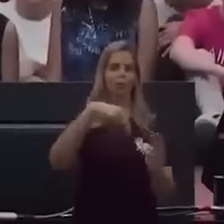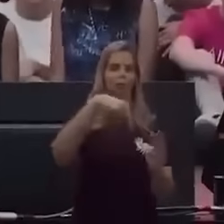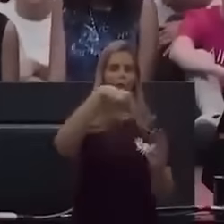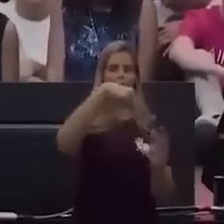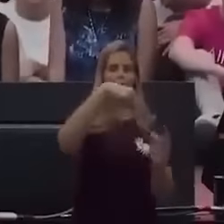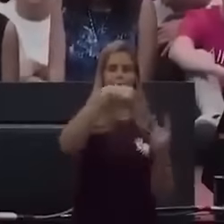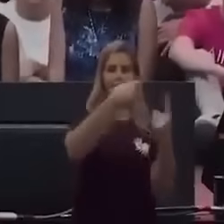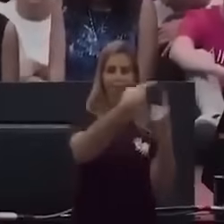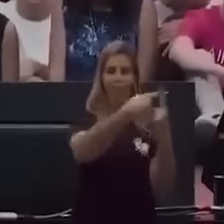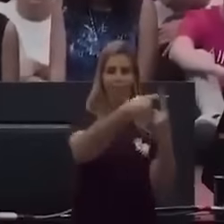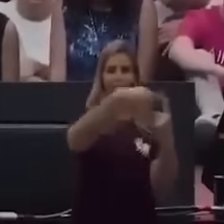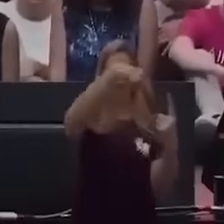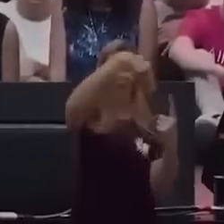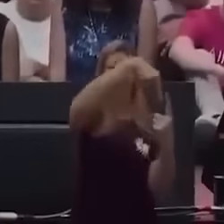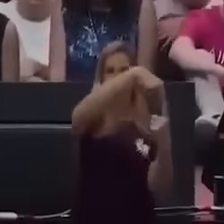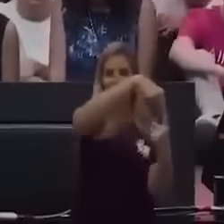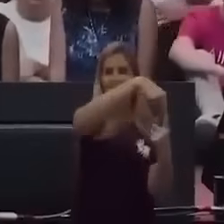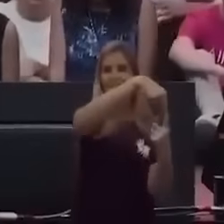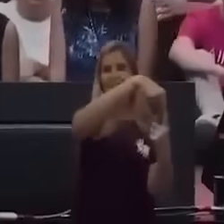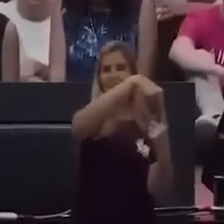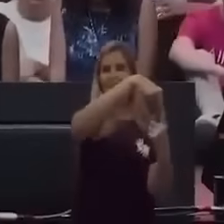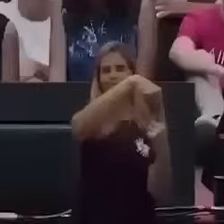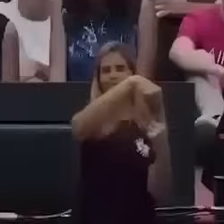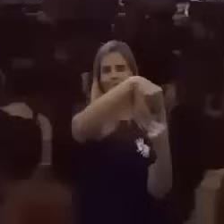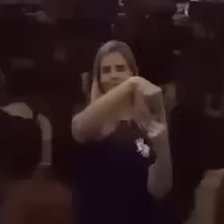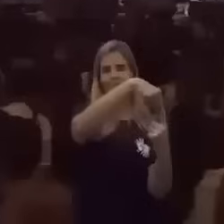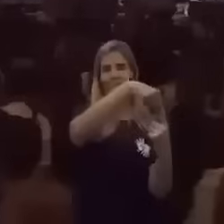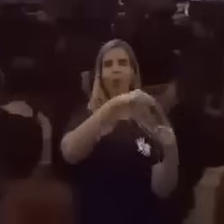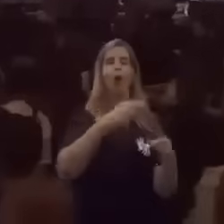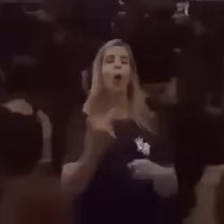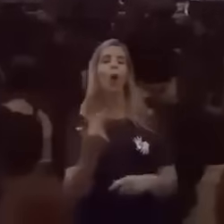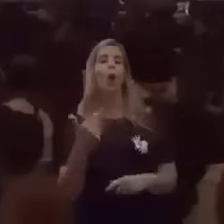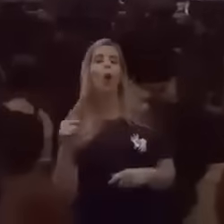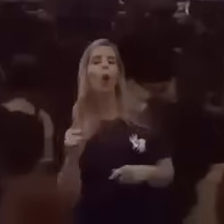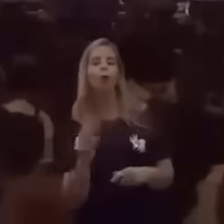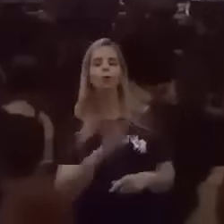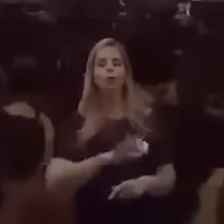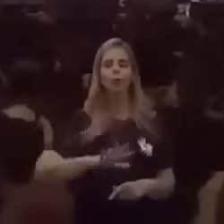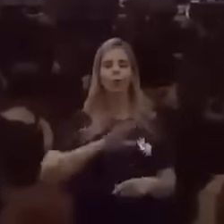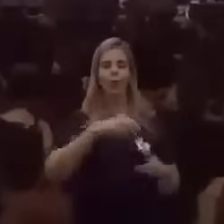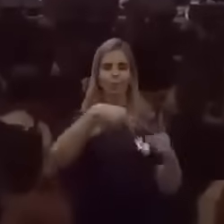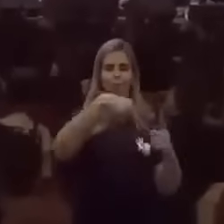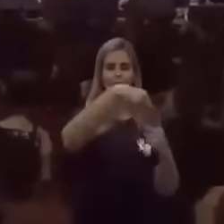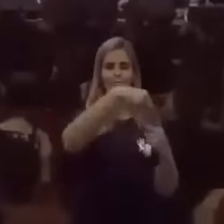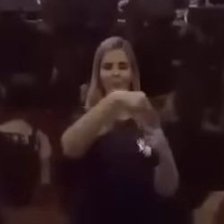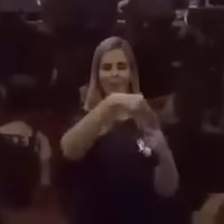E com esse gênero de morte, ele glorificou a Deus.